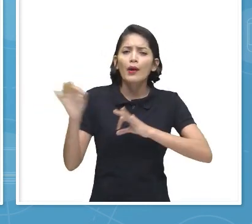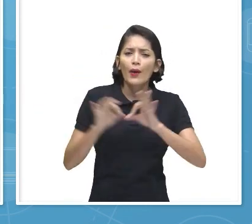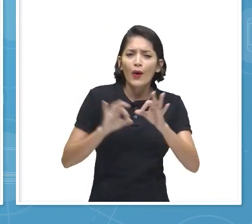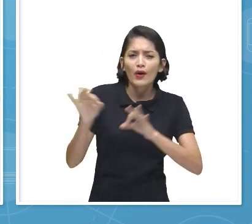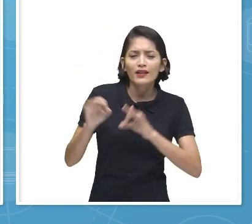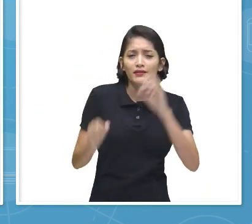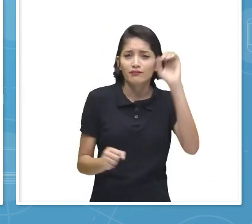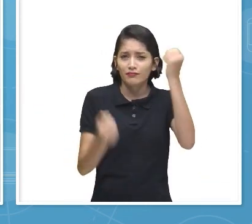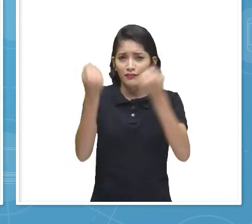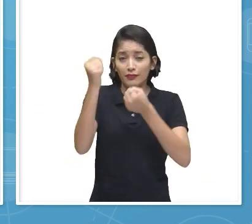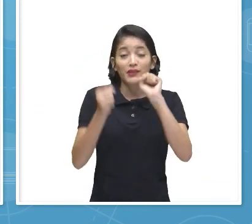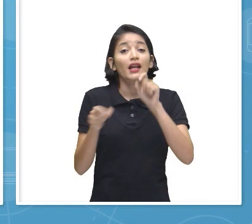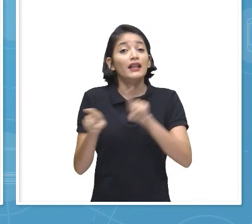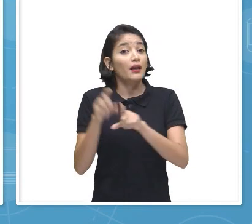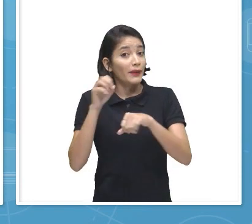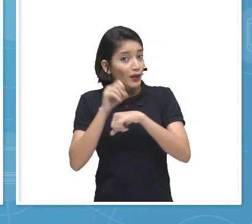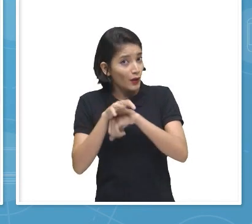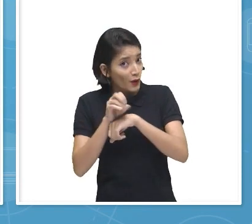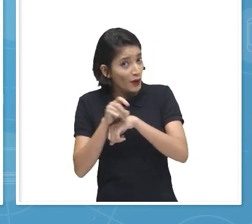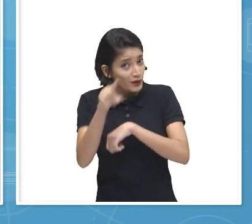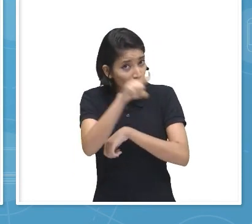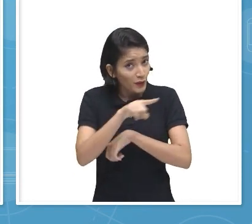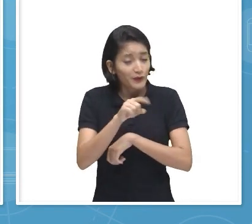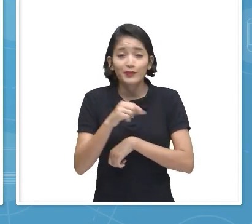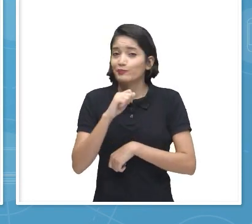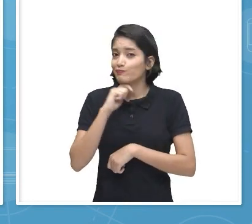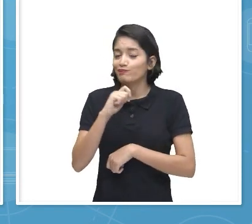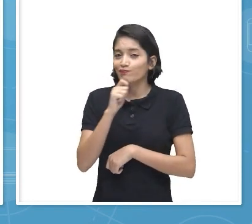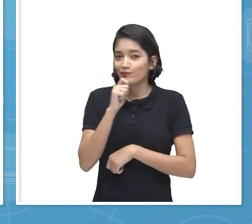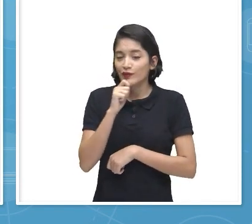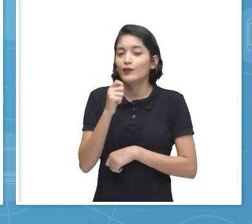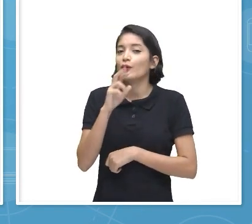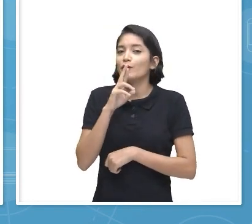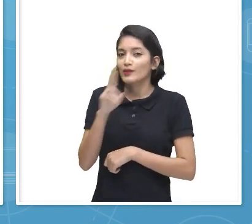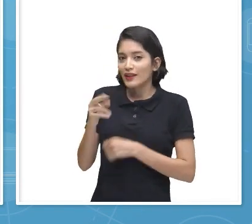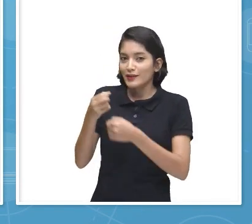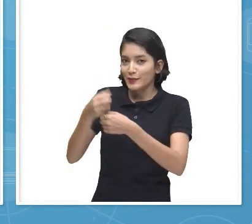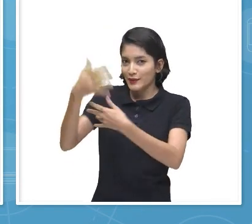mais uma dica para quem ainda não conseguiu responder no chat, até que essa questão está